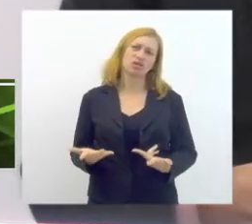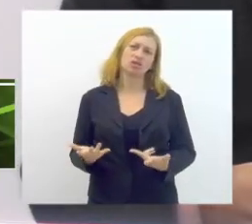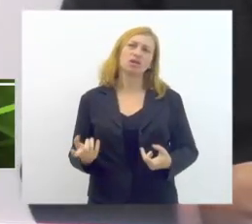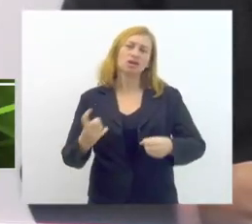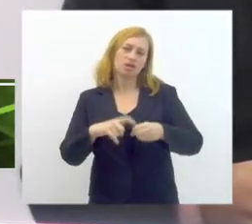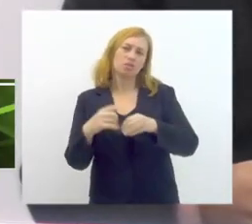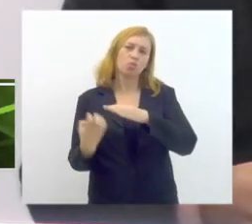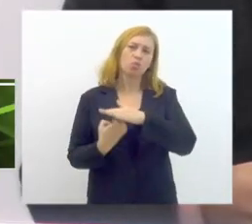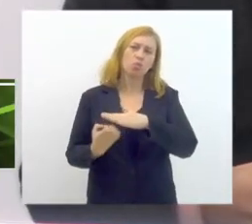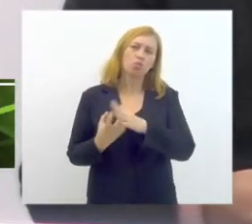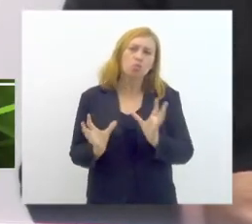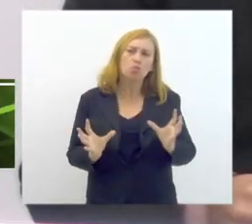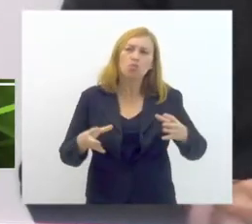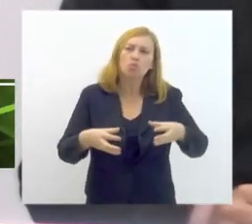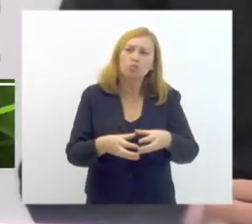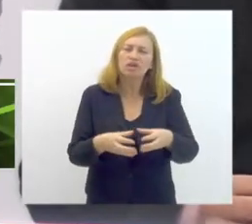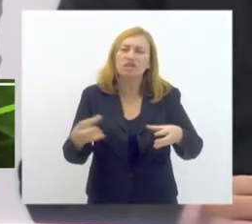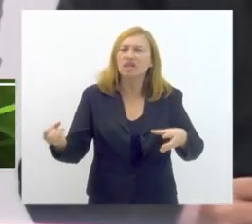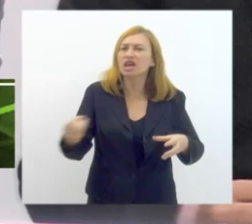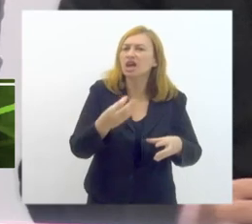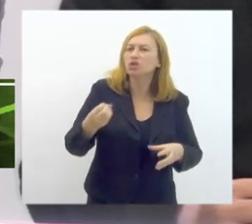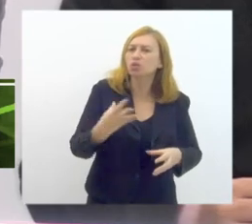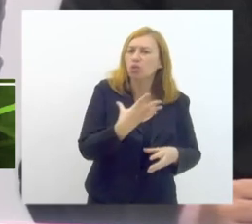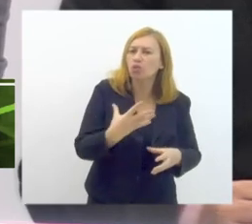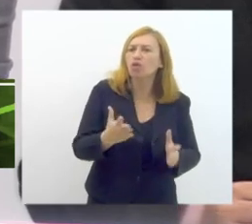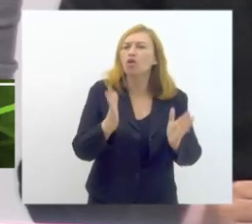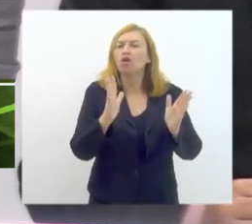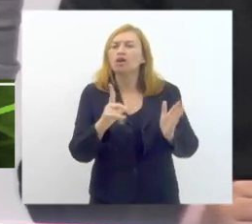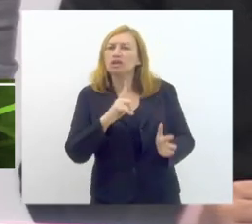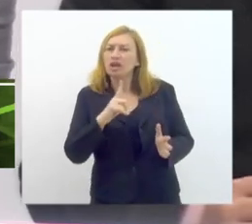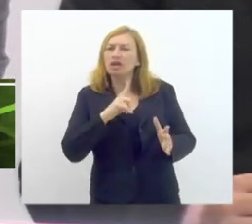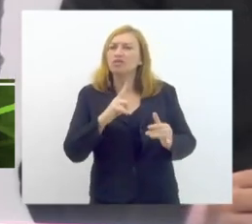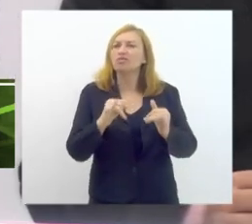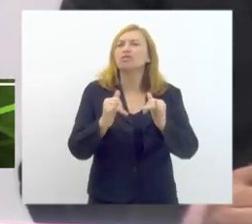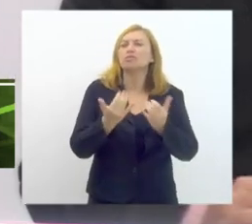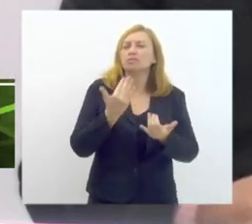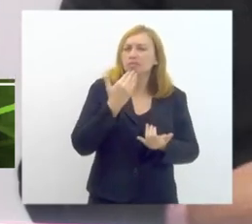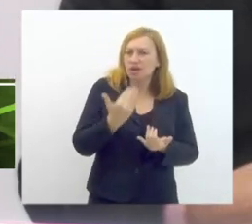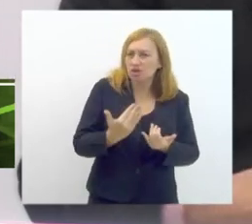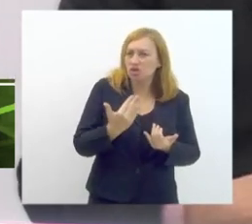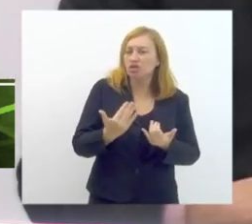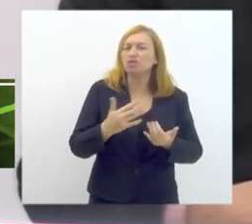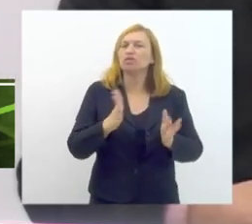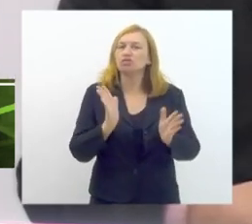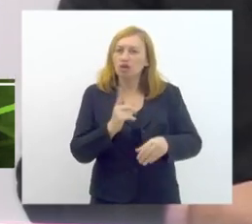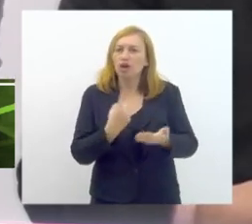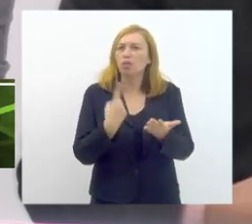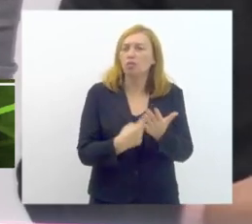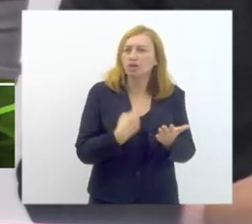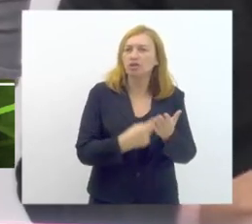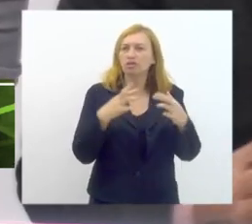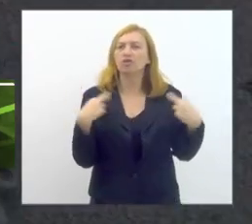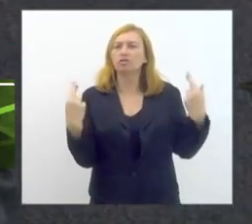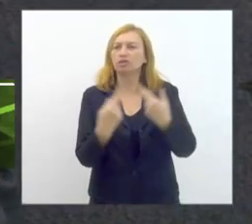que é um colegiado, que é novo. Então, houve uma demanda à frente, nós marcamos uma reunião com o presidente do Tribunal